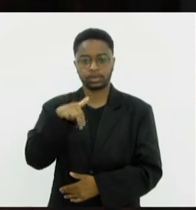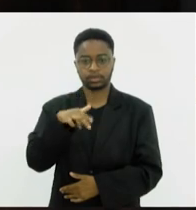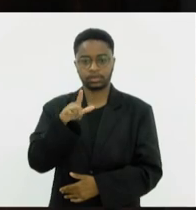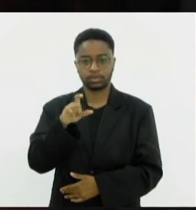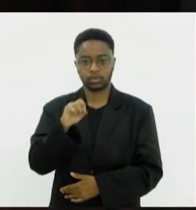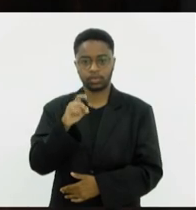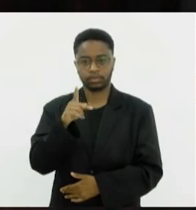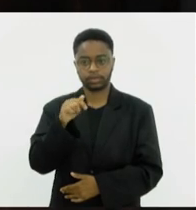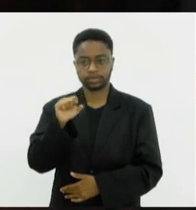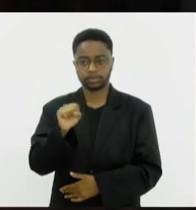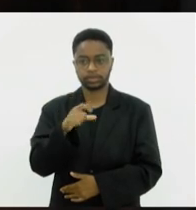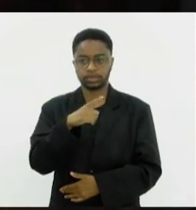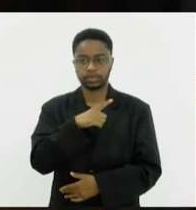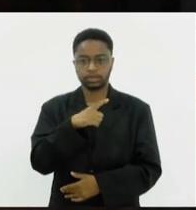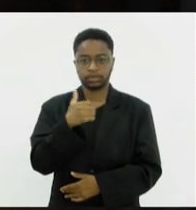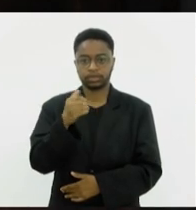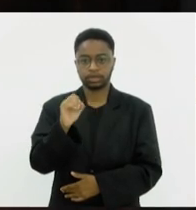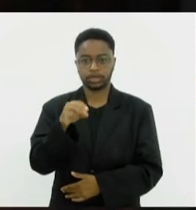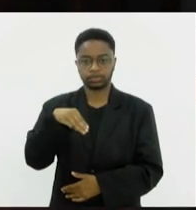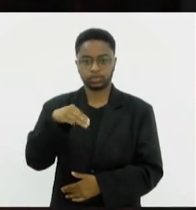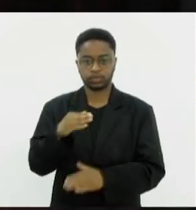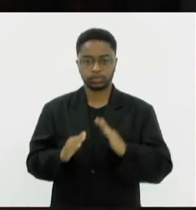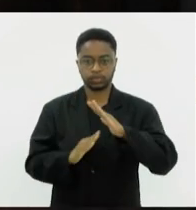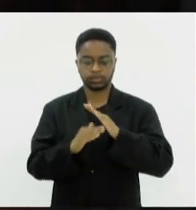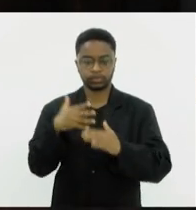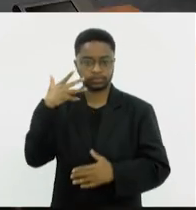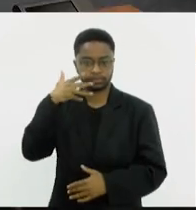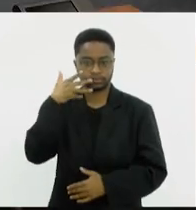Vossa Excelência dispõe de 10 minutos.